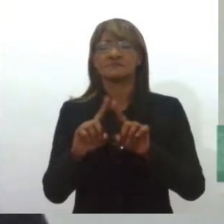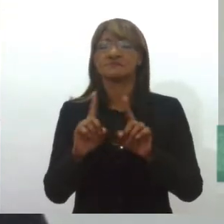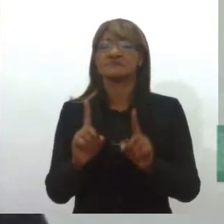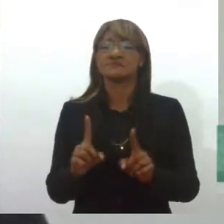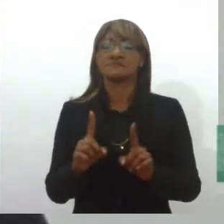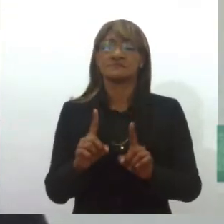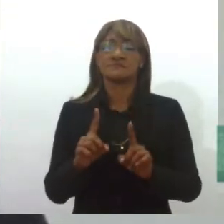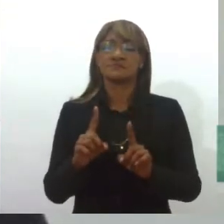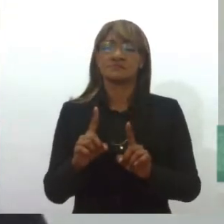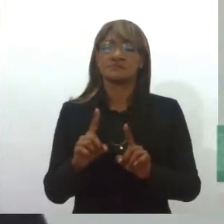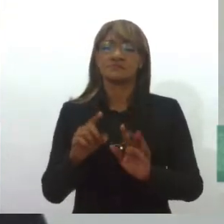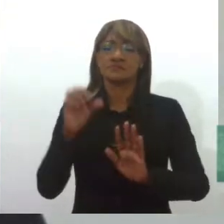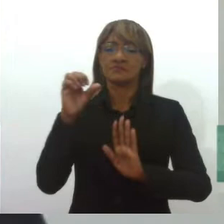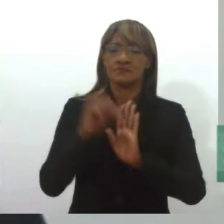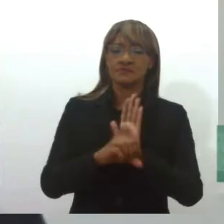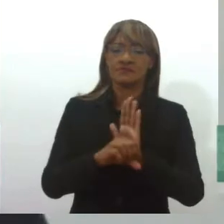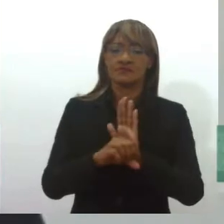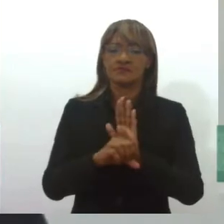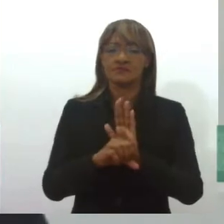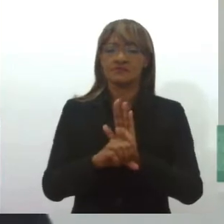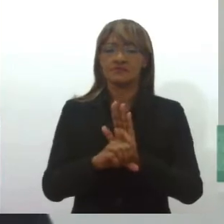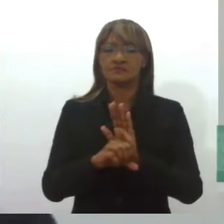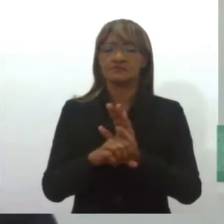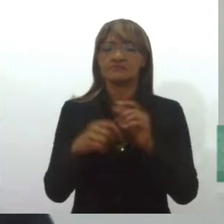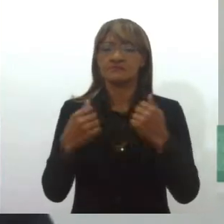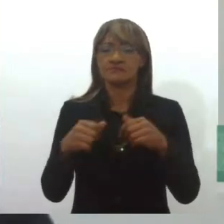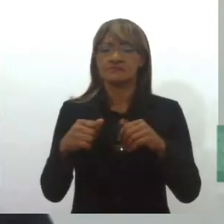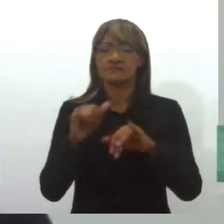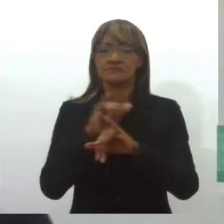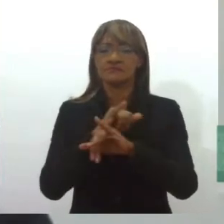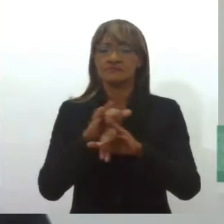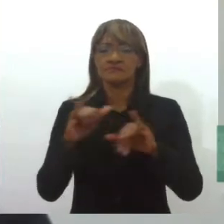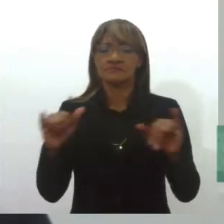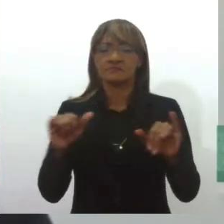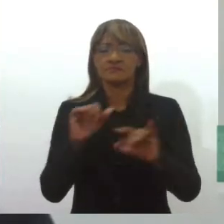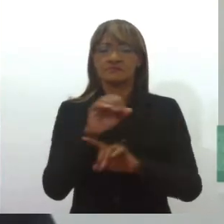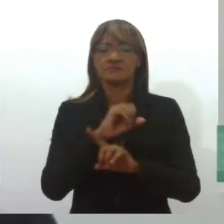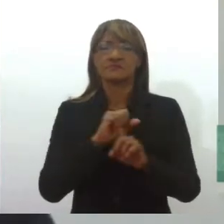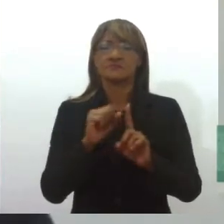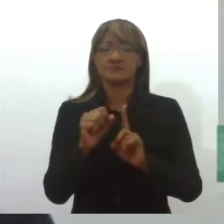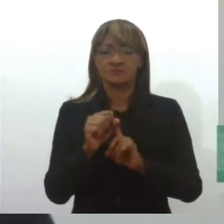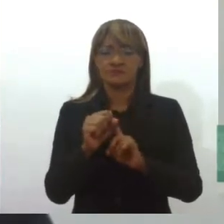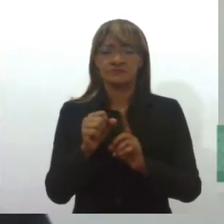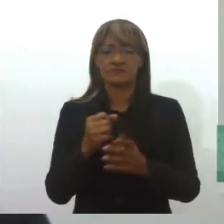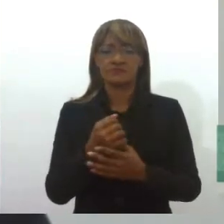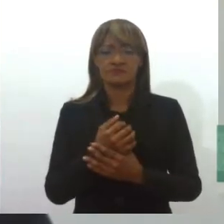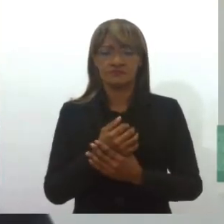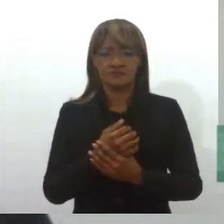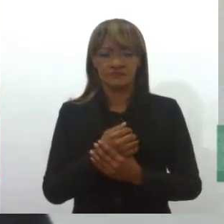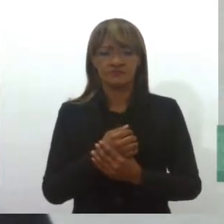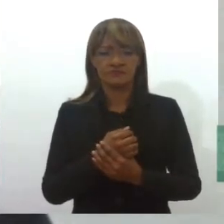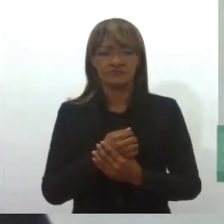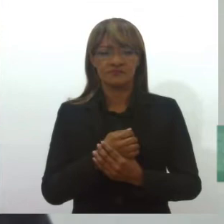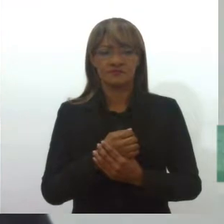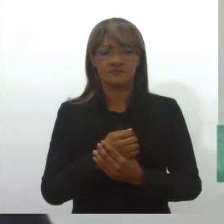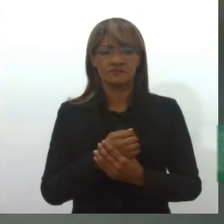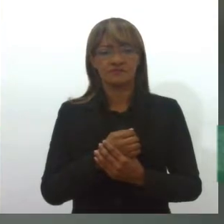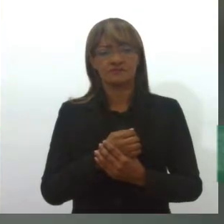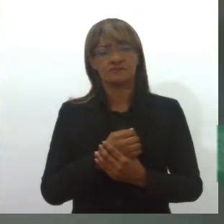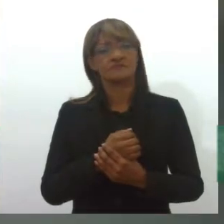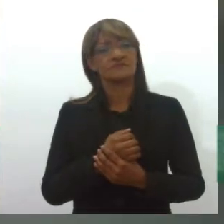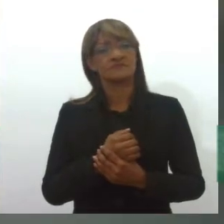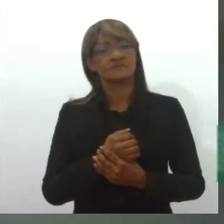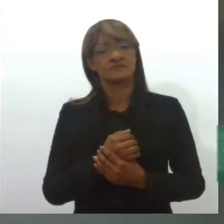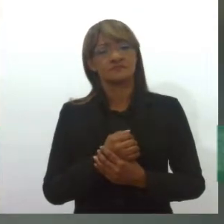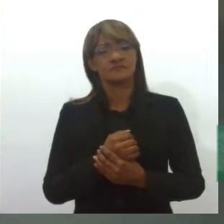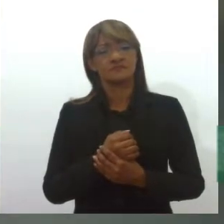que nós precisamos do apoio da sociedade, e nós temos identificado, sim, que esse apoio tem chegado até a nossa delegacia especializada. De que forma